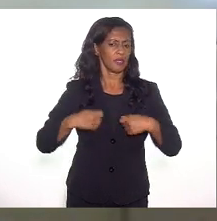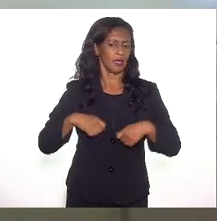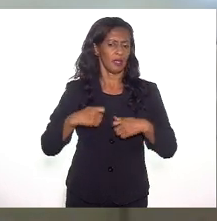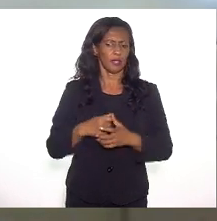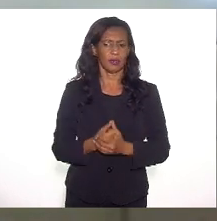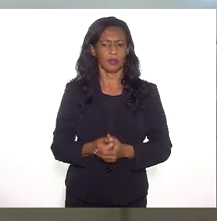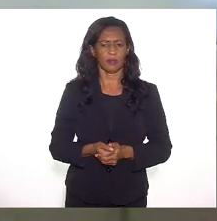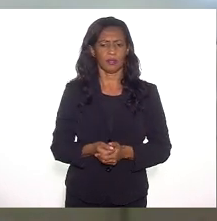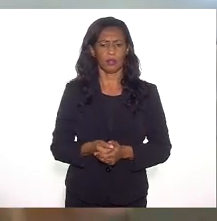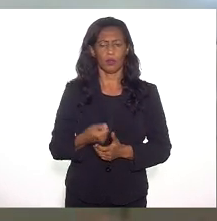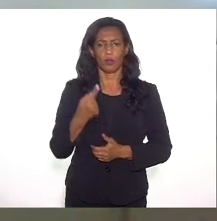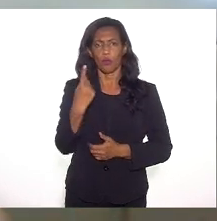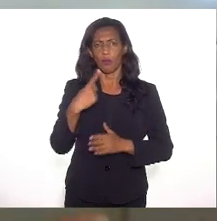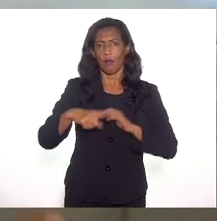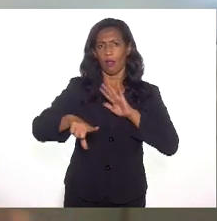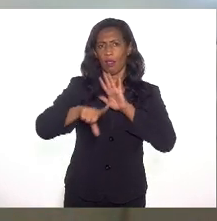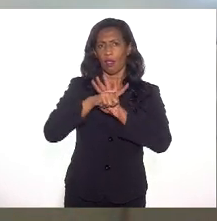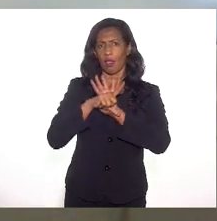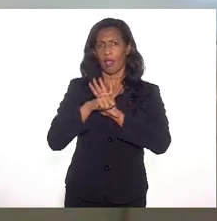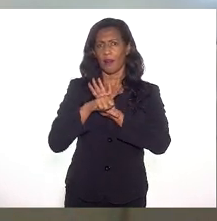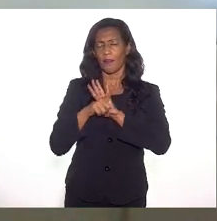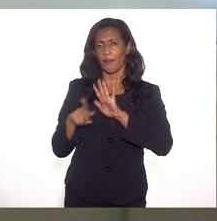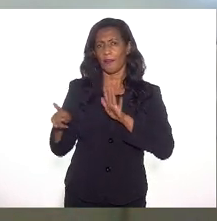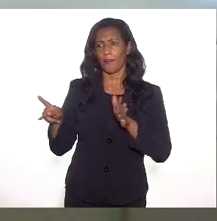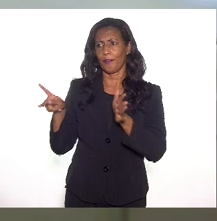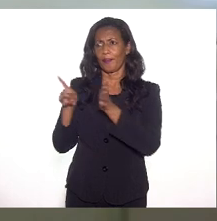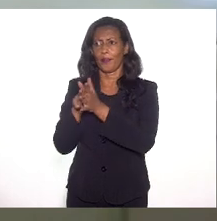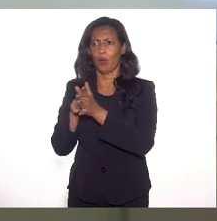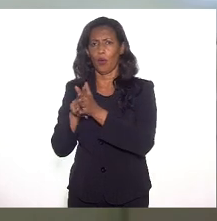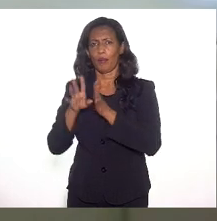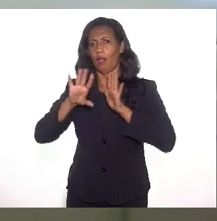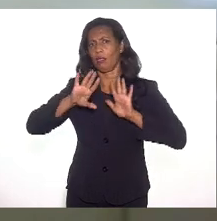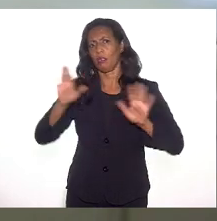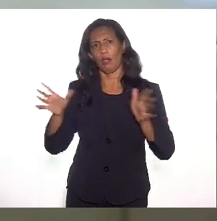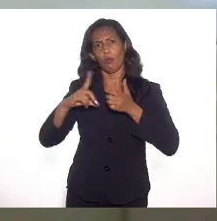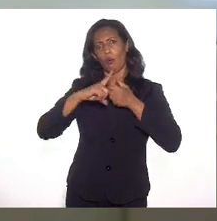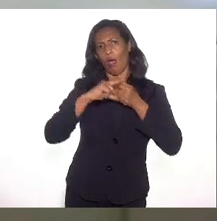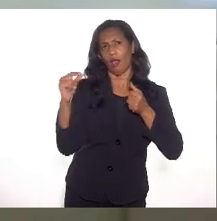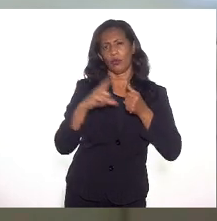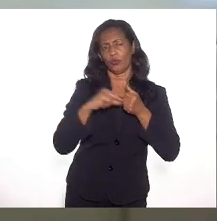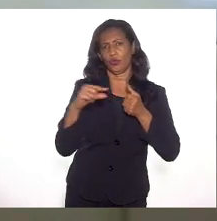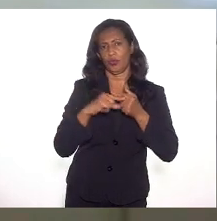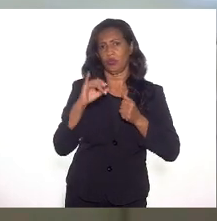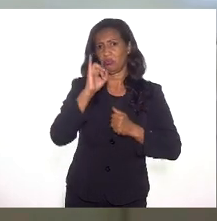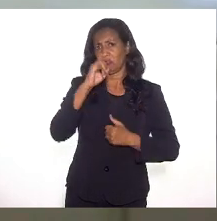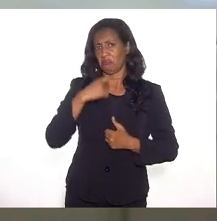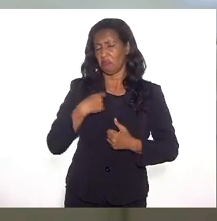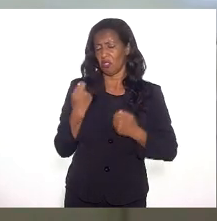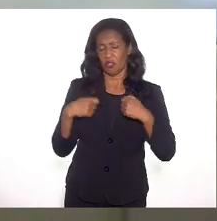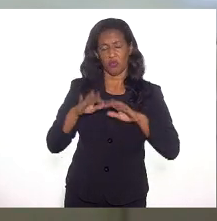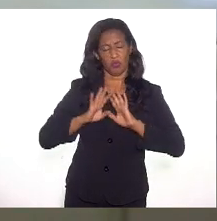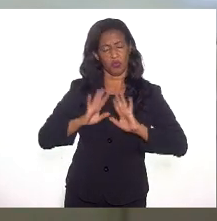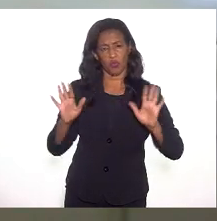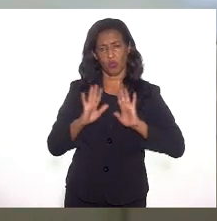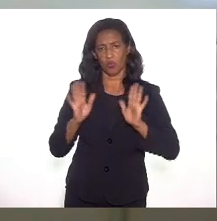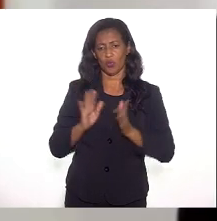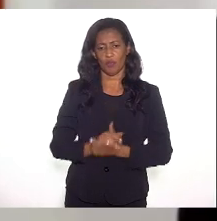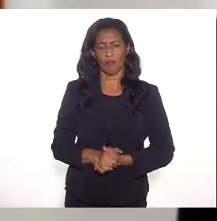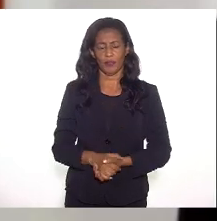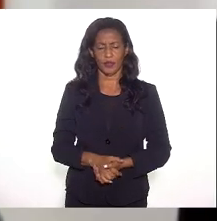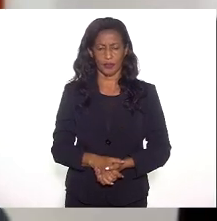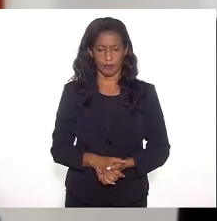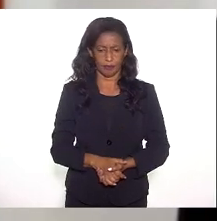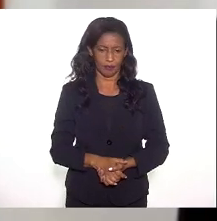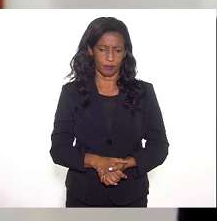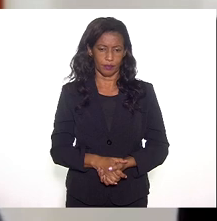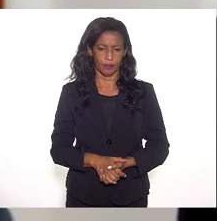precisaria uma lei específica, não um artigo nessa lei. Então, se dependesse de mim, eu suprimiria. Então, vamos lá.